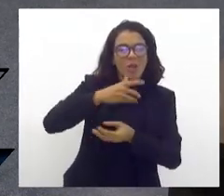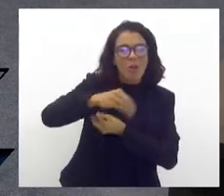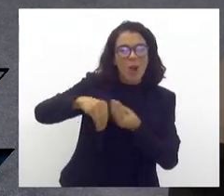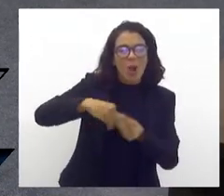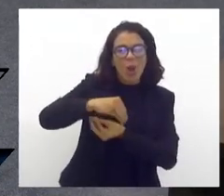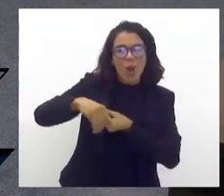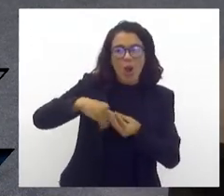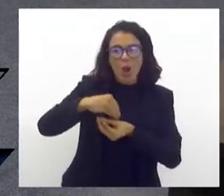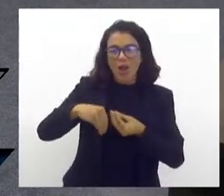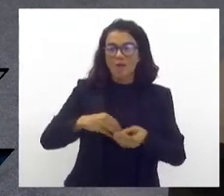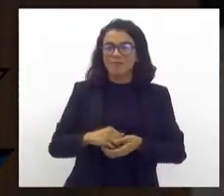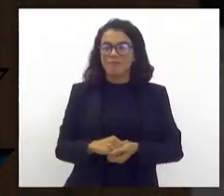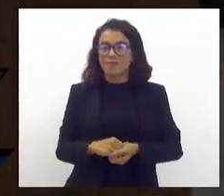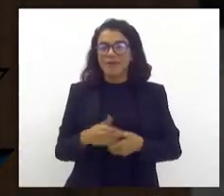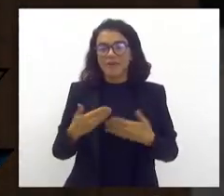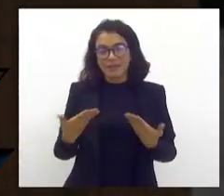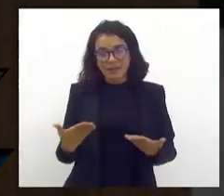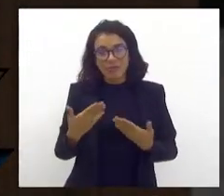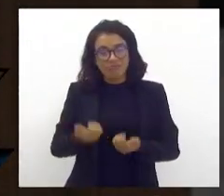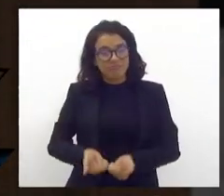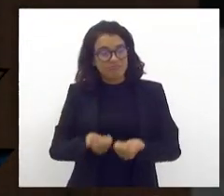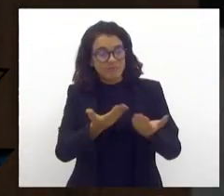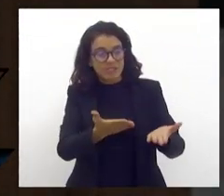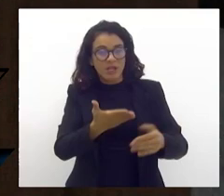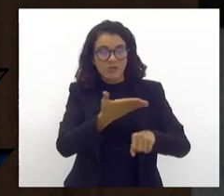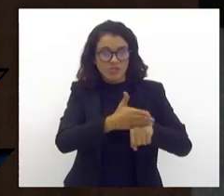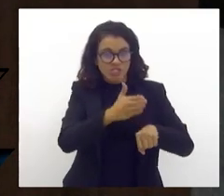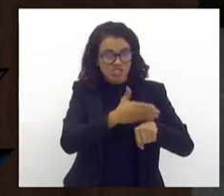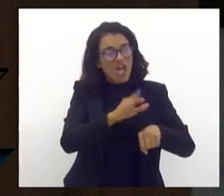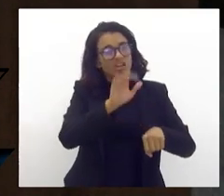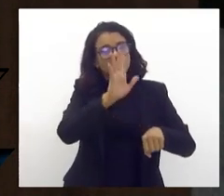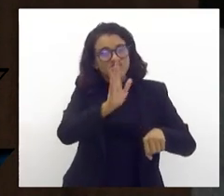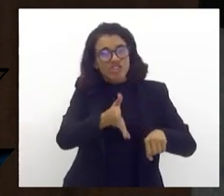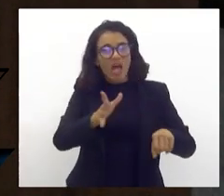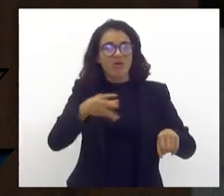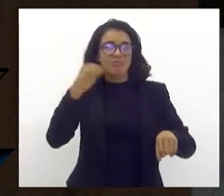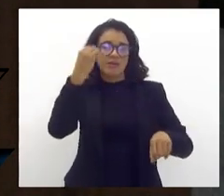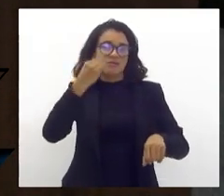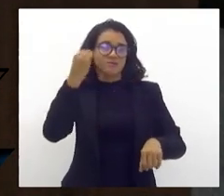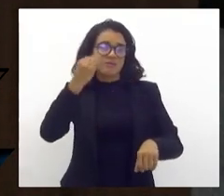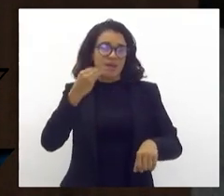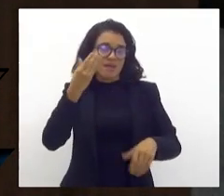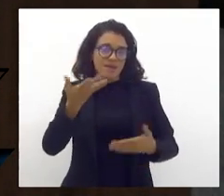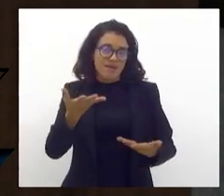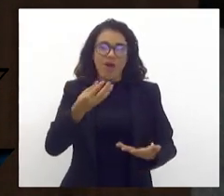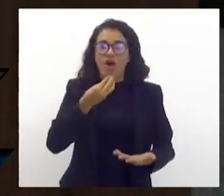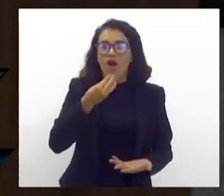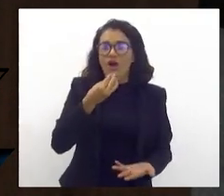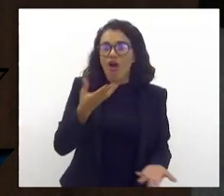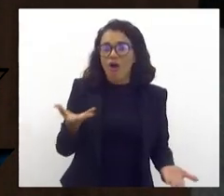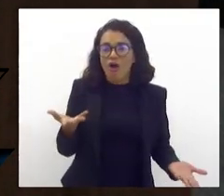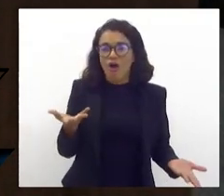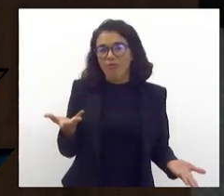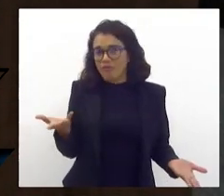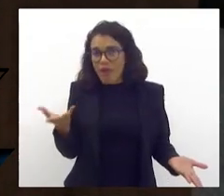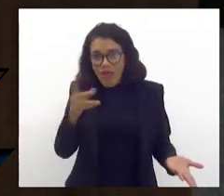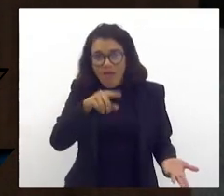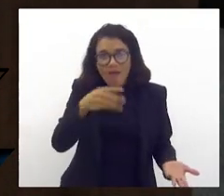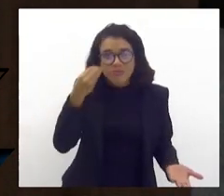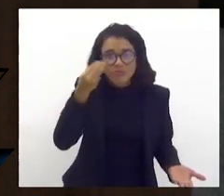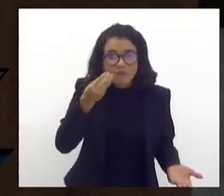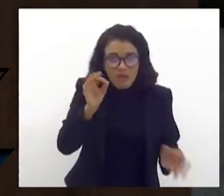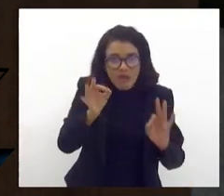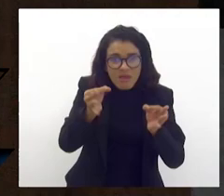dispõe, valorizar o estágio, considerar isso uma experiência. É claro, ou não seria uma